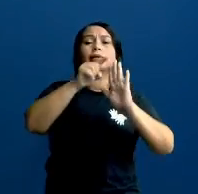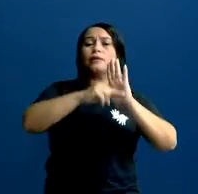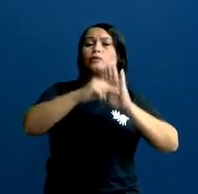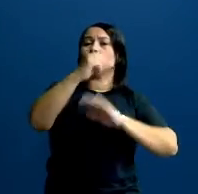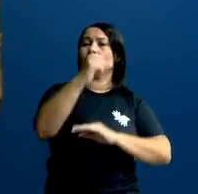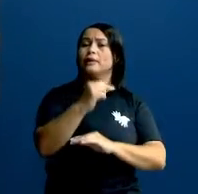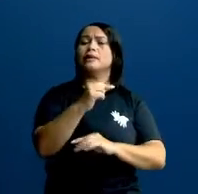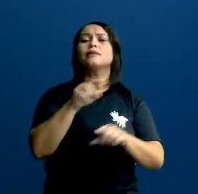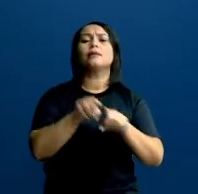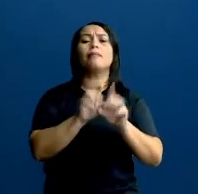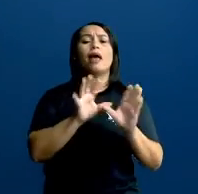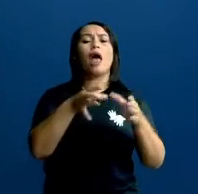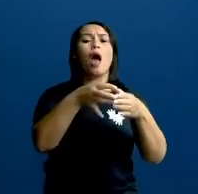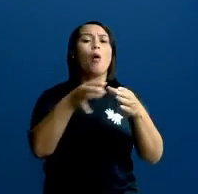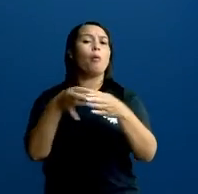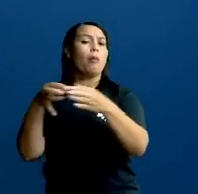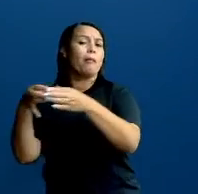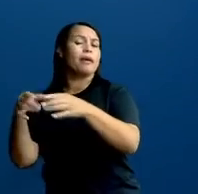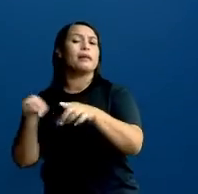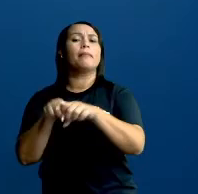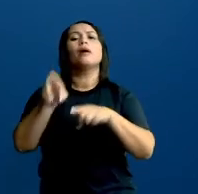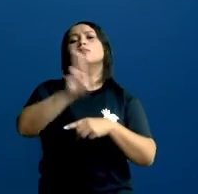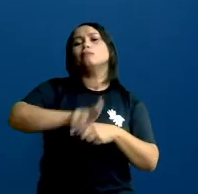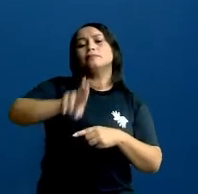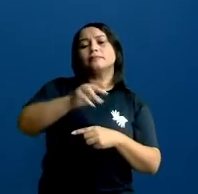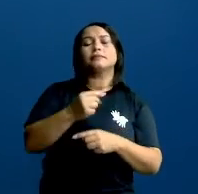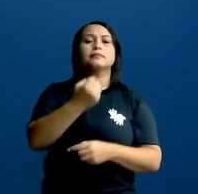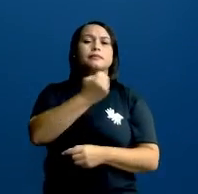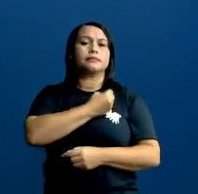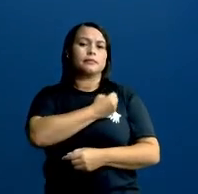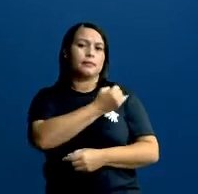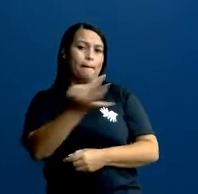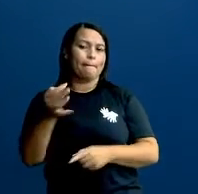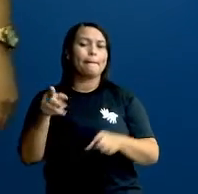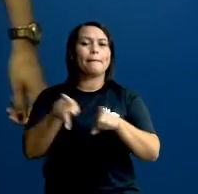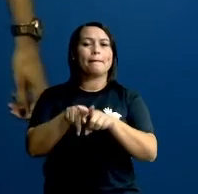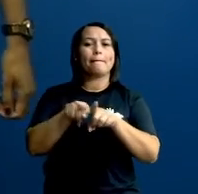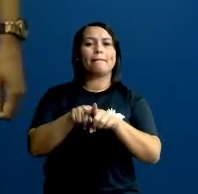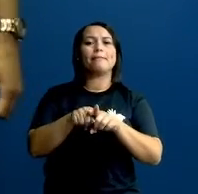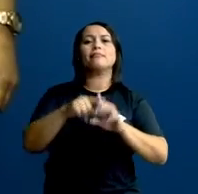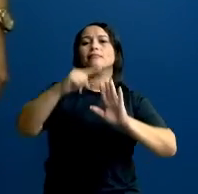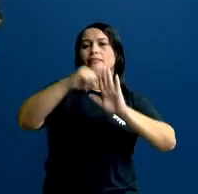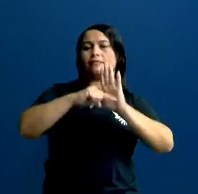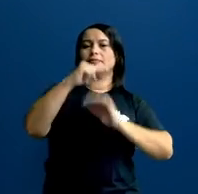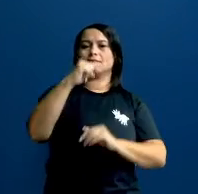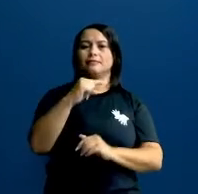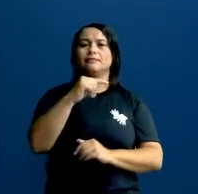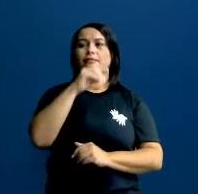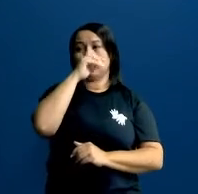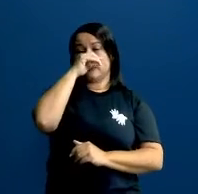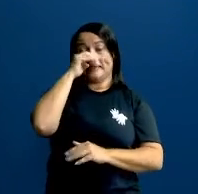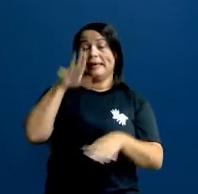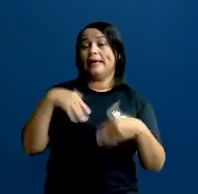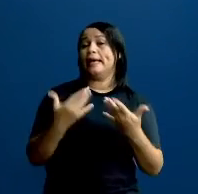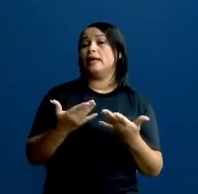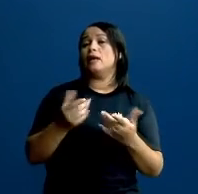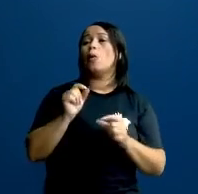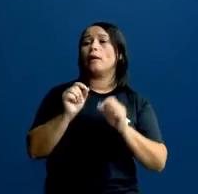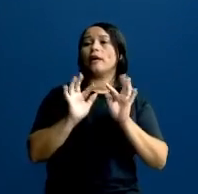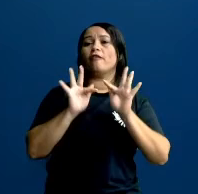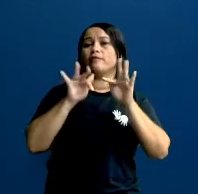realizar reagrupamentos, utilizando os numerais e as propriedades do sistema de numeração decimal. E aí,